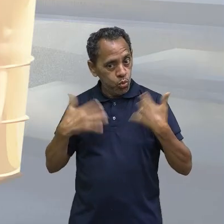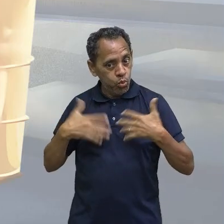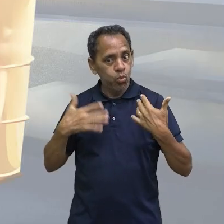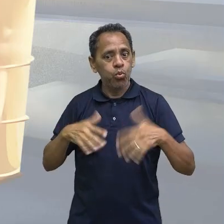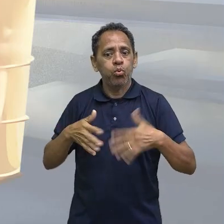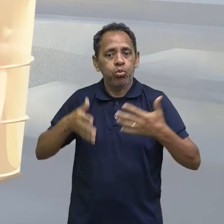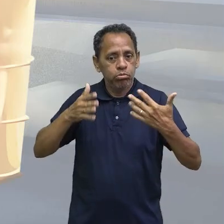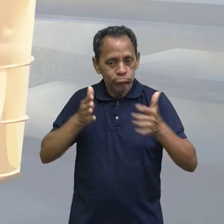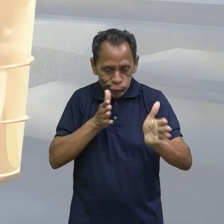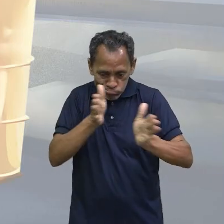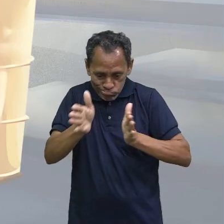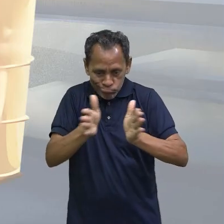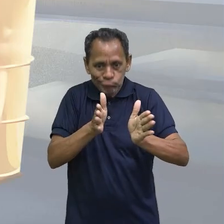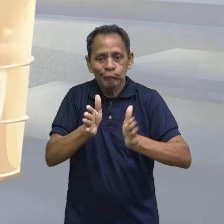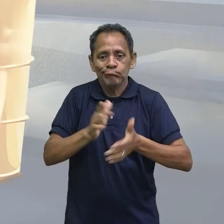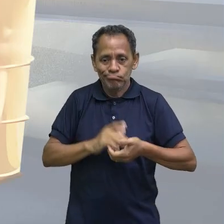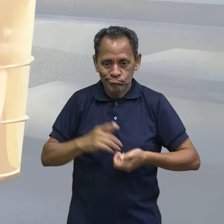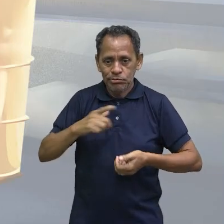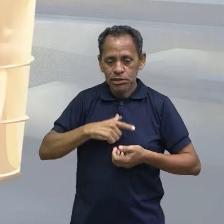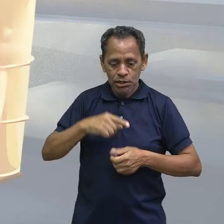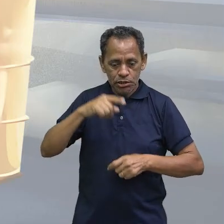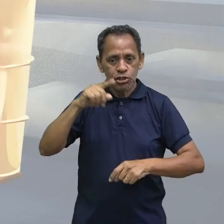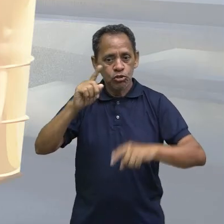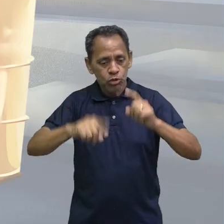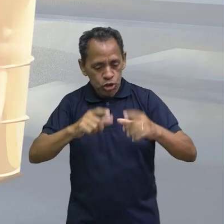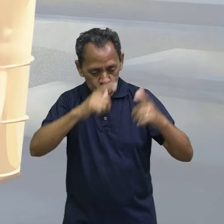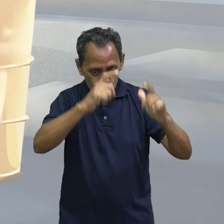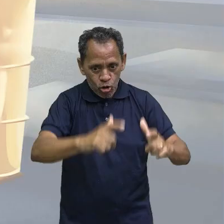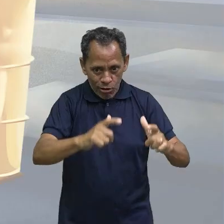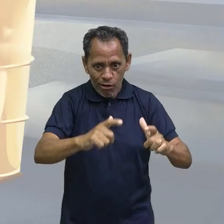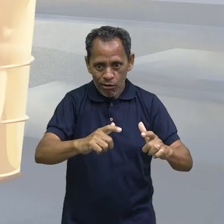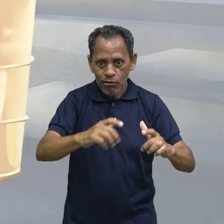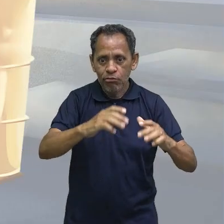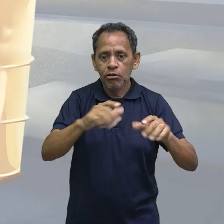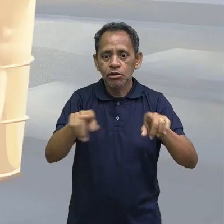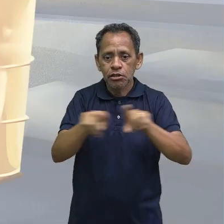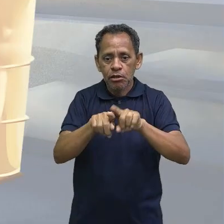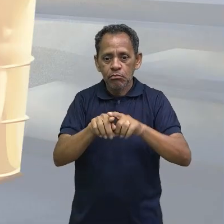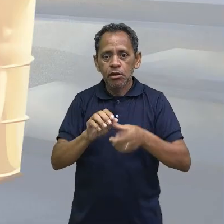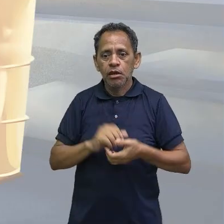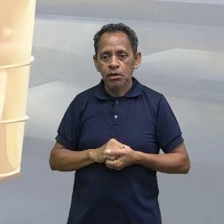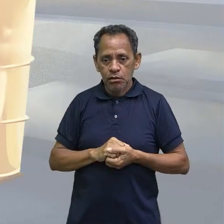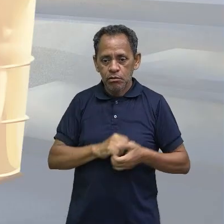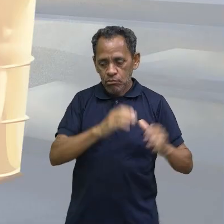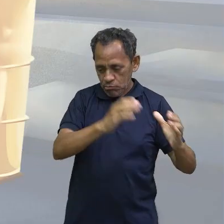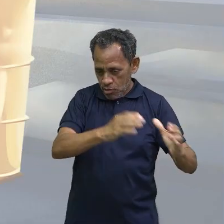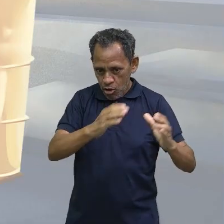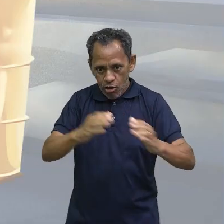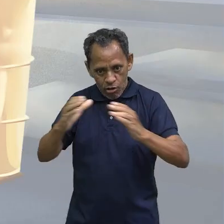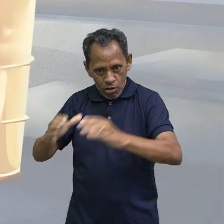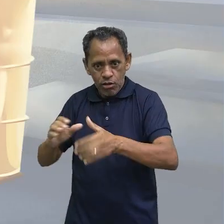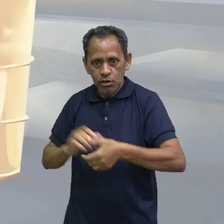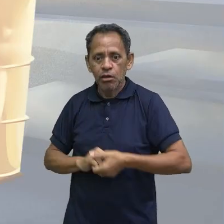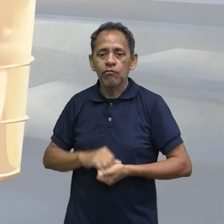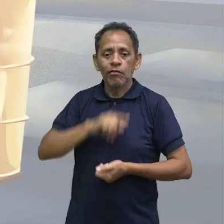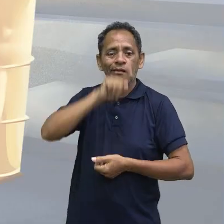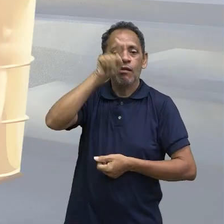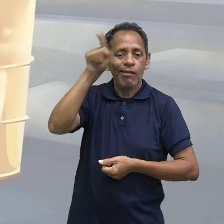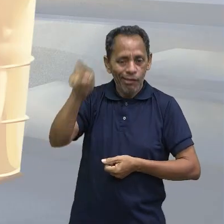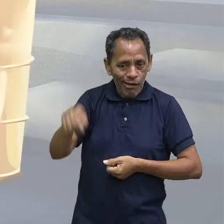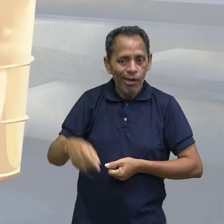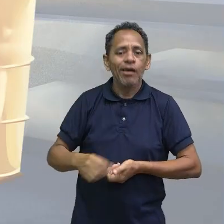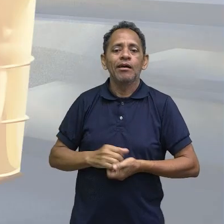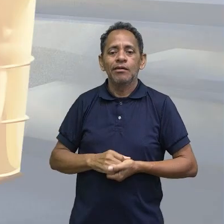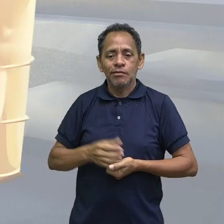radioativo, então todos esses containers, essa organização, ela ainda vai estar existindo lá em Abadia de Goiás, porque esse